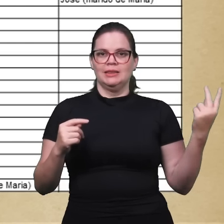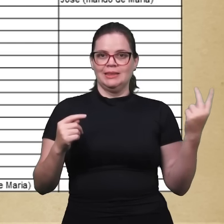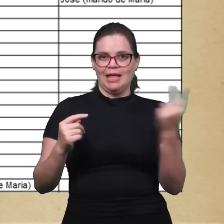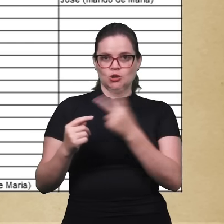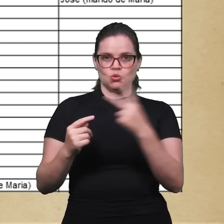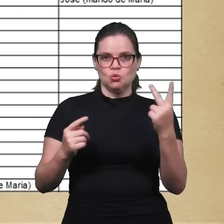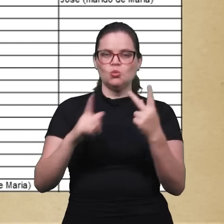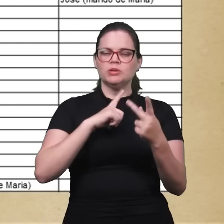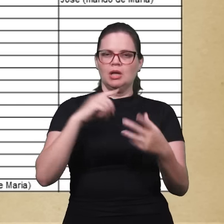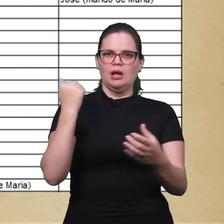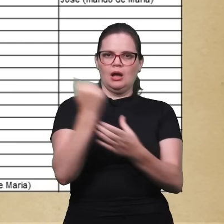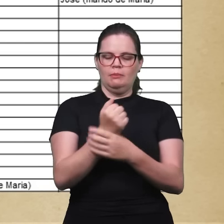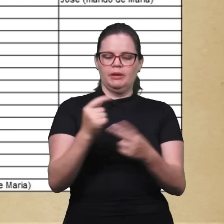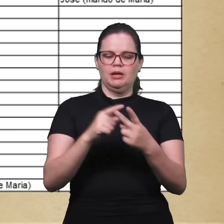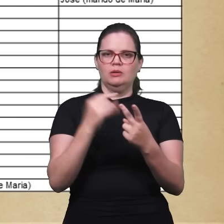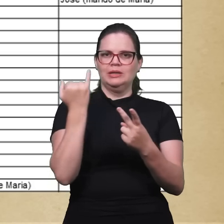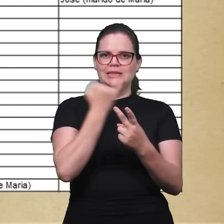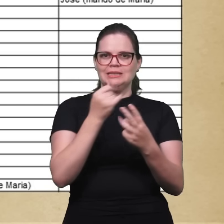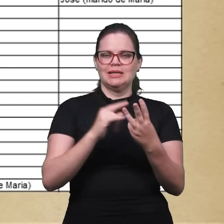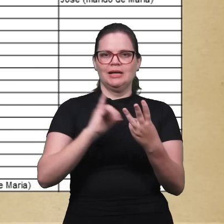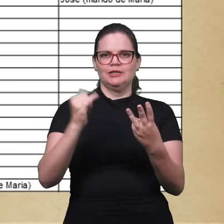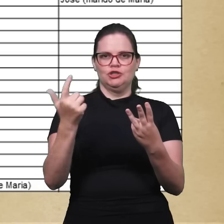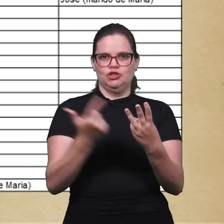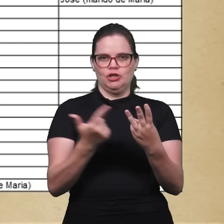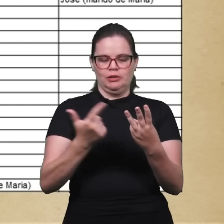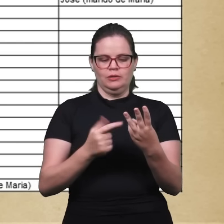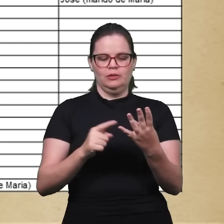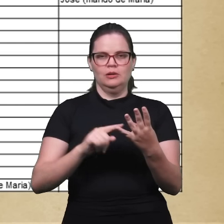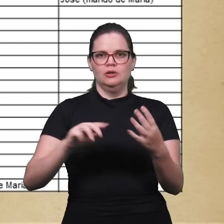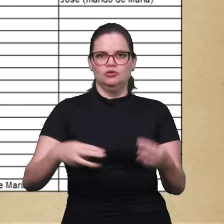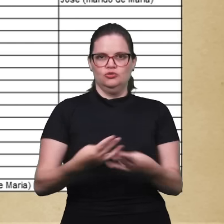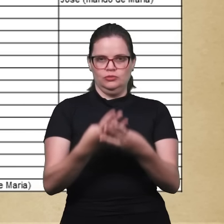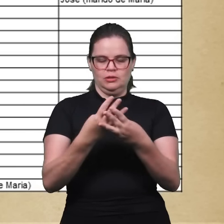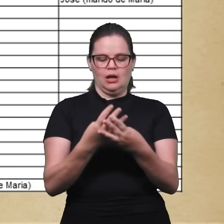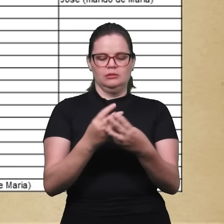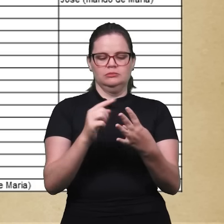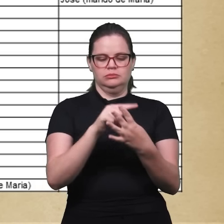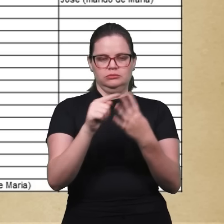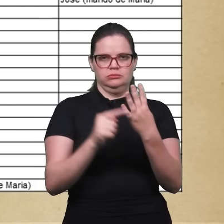né? Abraão, Isaac, Jacó, Judá, e nós vamos prosseguindo,